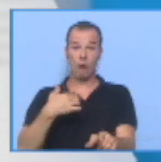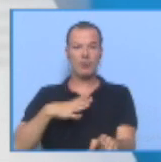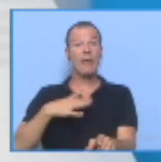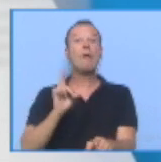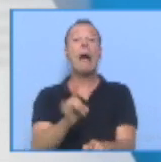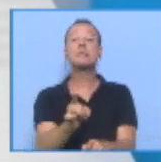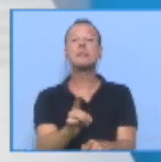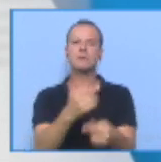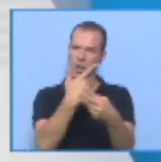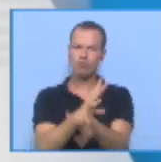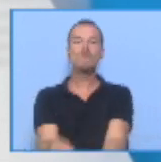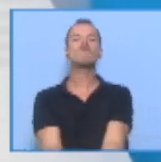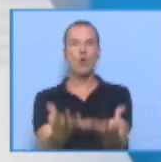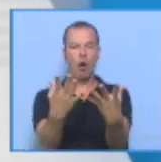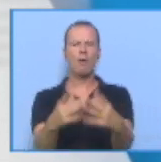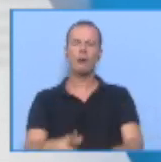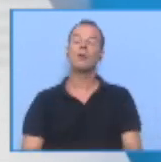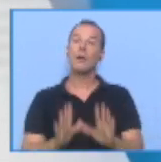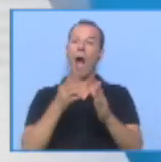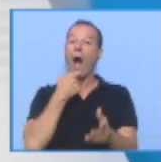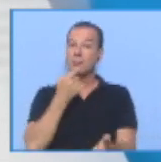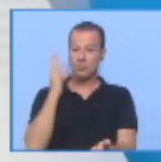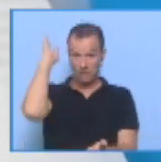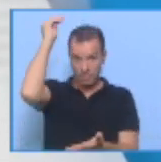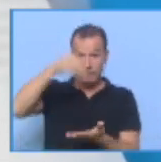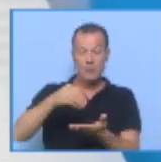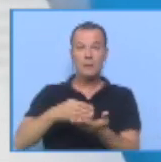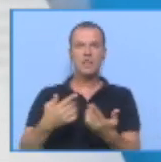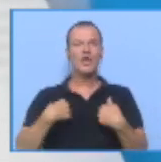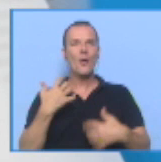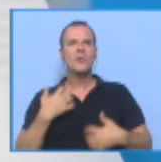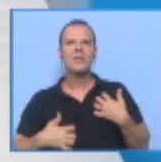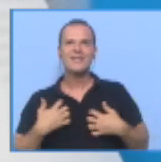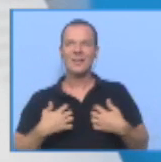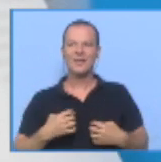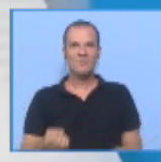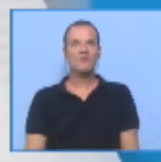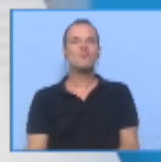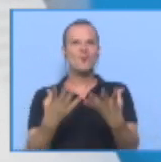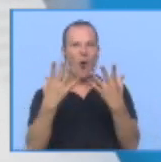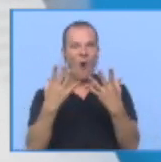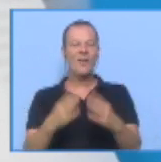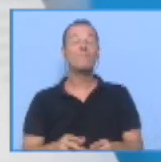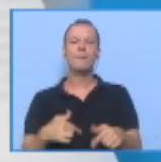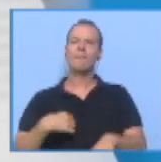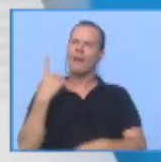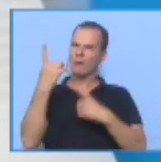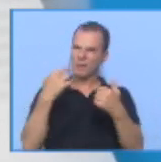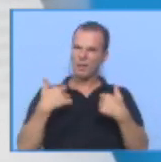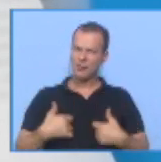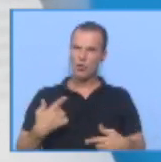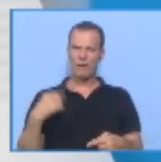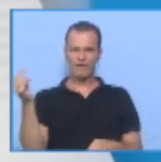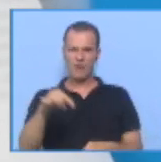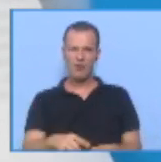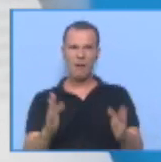ele se acenda? Tenho de receber um batismo e estou ansioso até que ele se realize. Pensais que eu vim